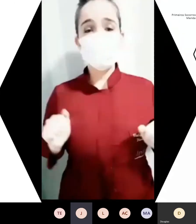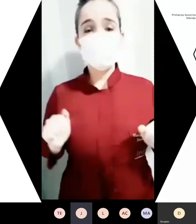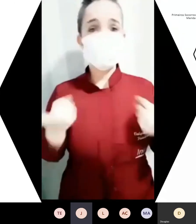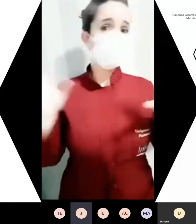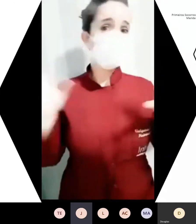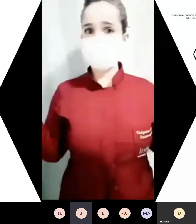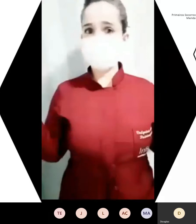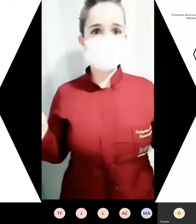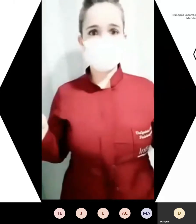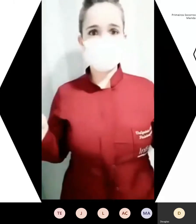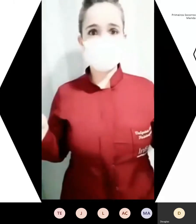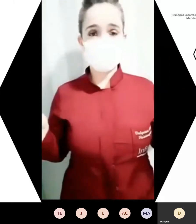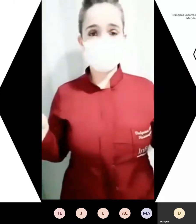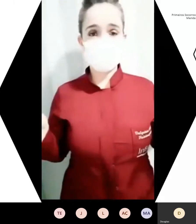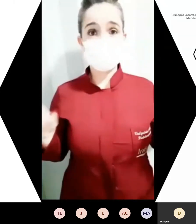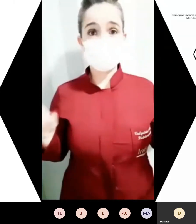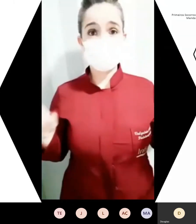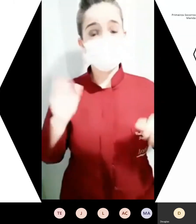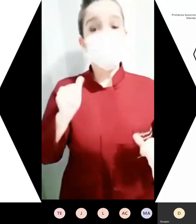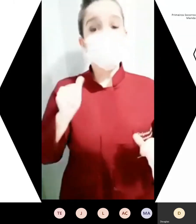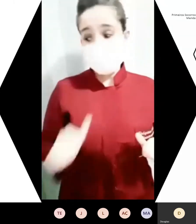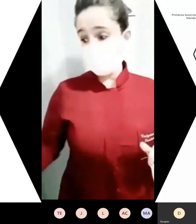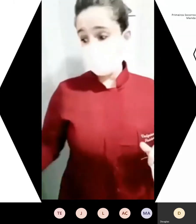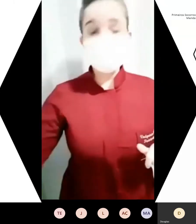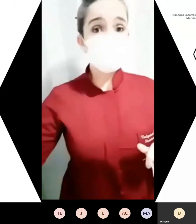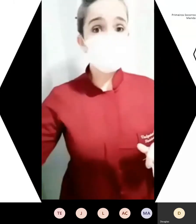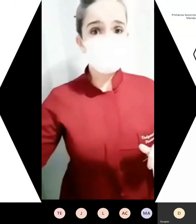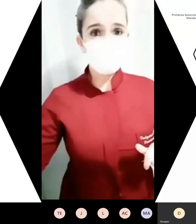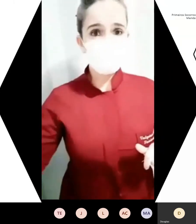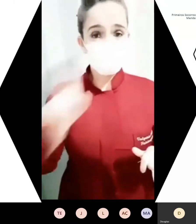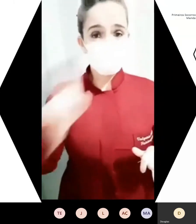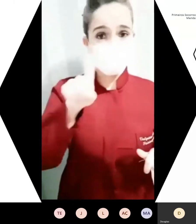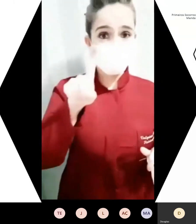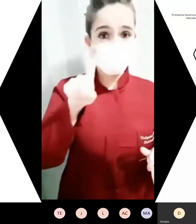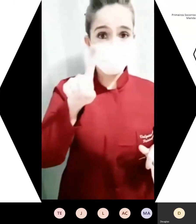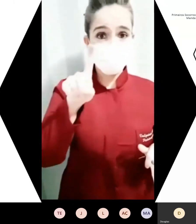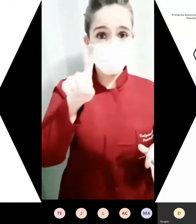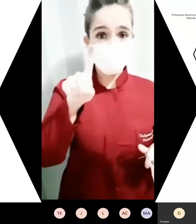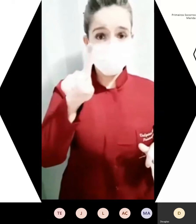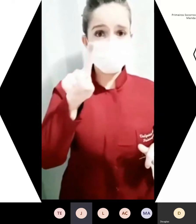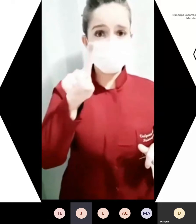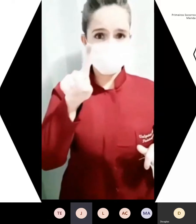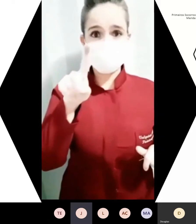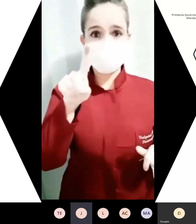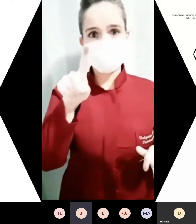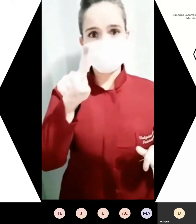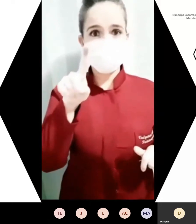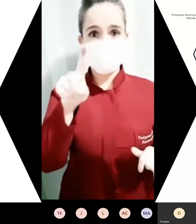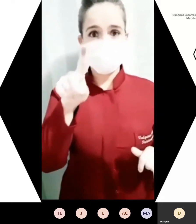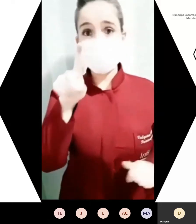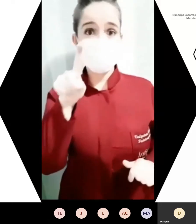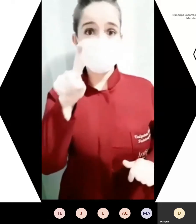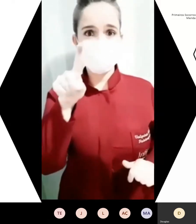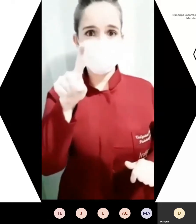coloca a máscara de novo, como se nada estivesse acontecendo. Foi o que eu estava falando para vocês. Isso vocês